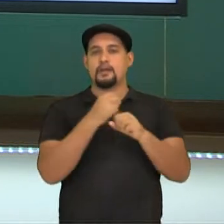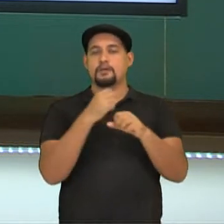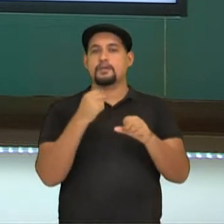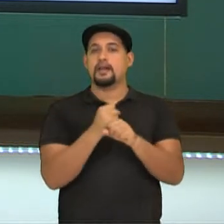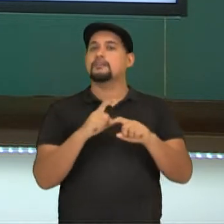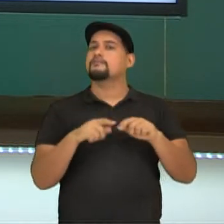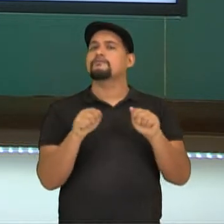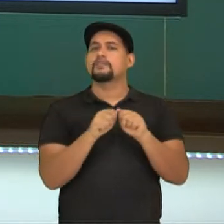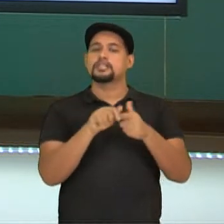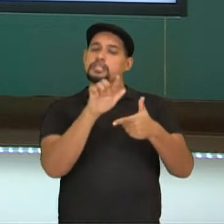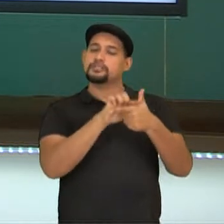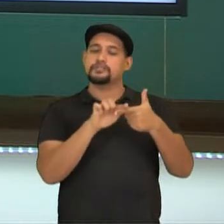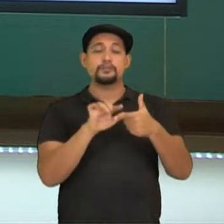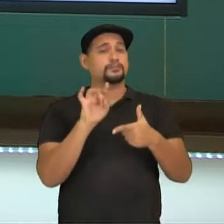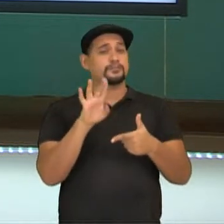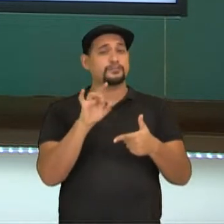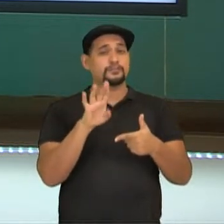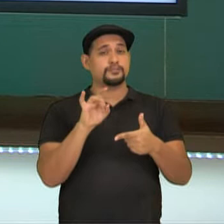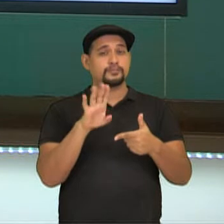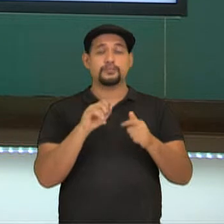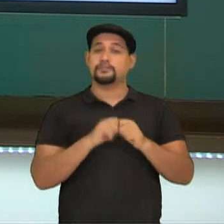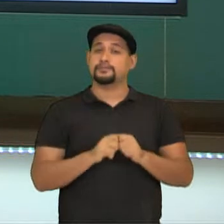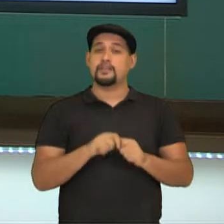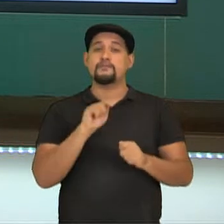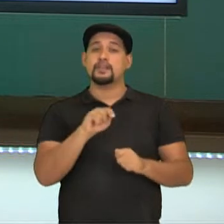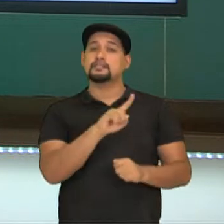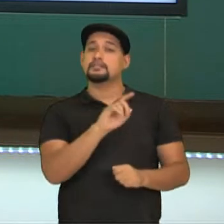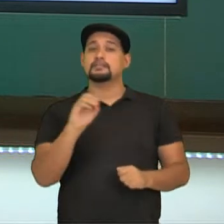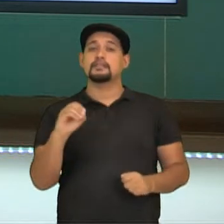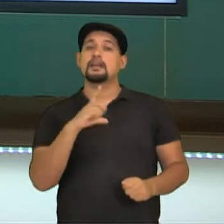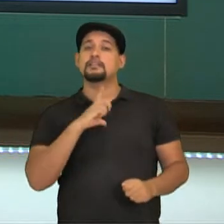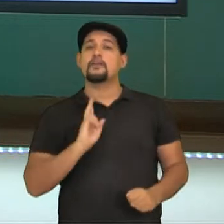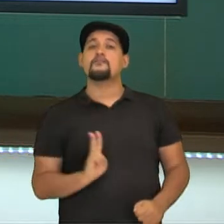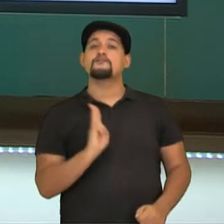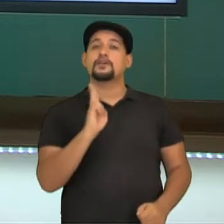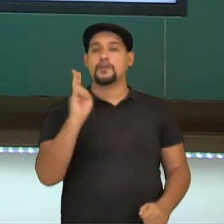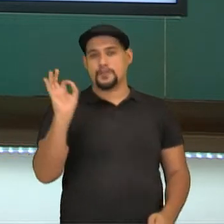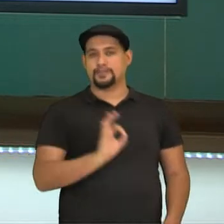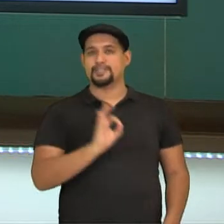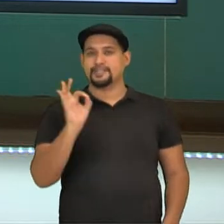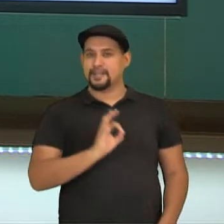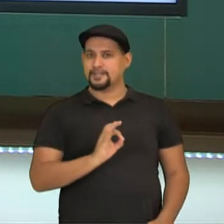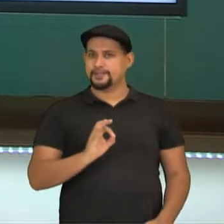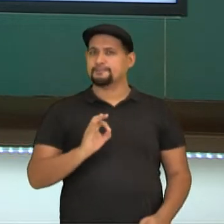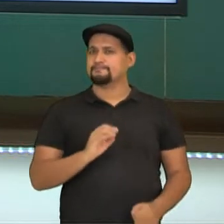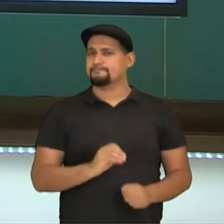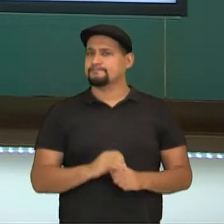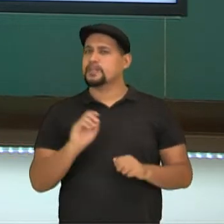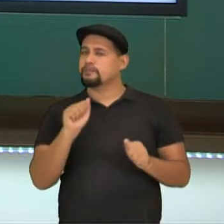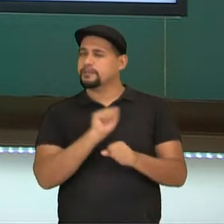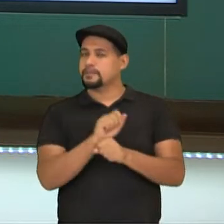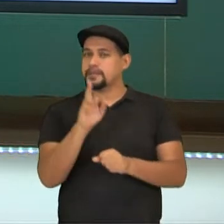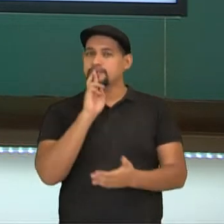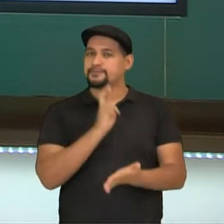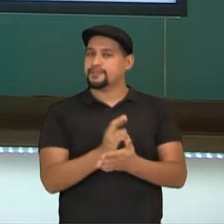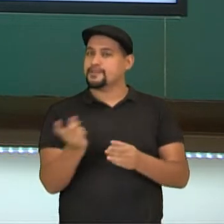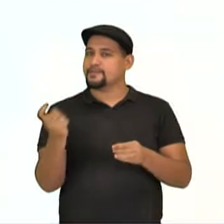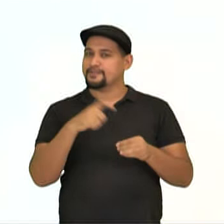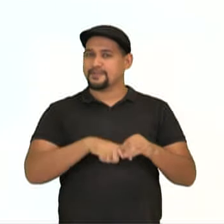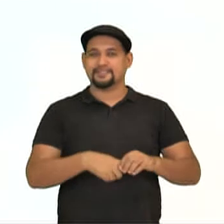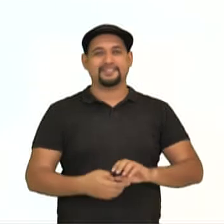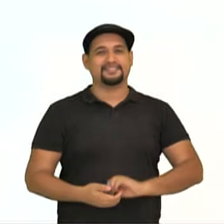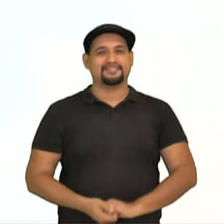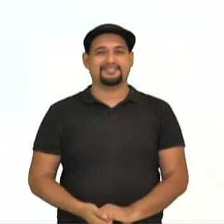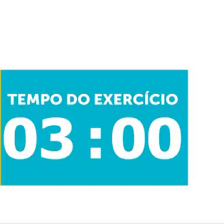calcular. Só fazer divisão, se eu multiplicar por 100, eu vou ter o valor em porcentagem. Um tempinho para vocês resolverem e já voltamos a